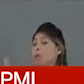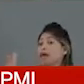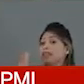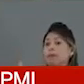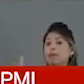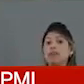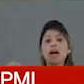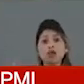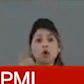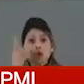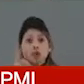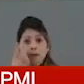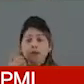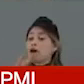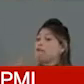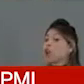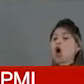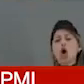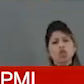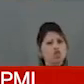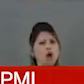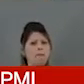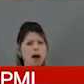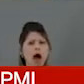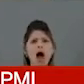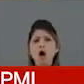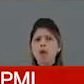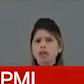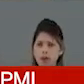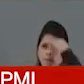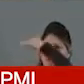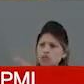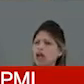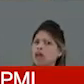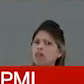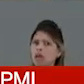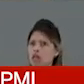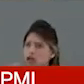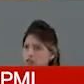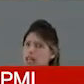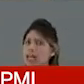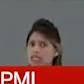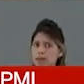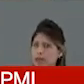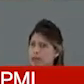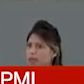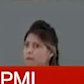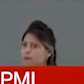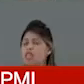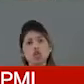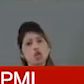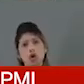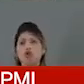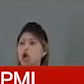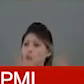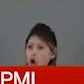petista, dizendo para poder chamar, convocar o ex-presidente Jair Messias Bolsonaro. Eu sei que a CPMI não tem a competência de convocar